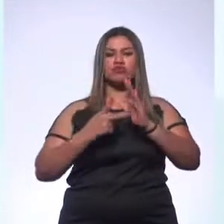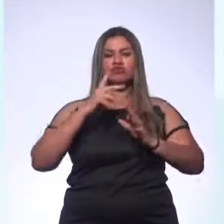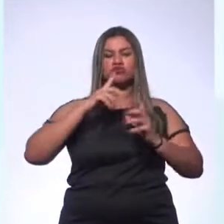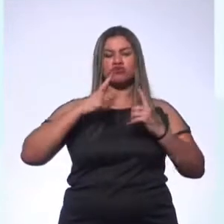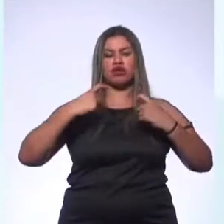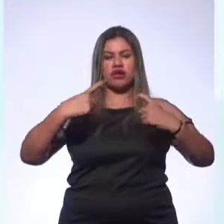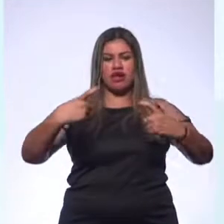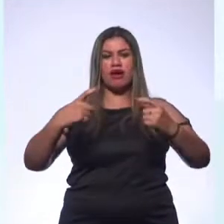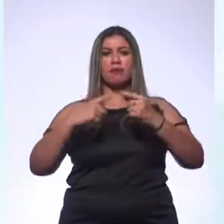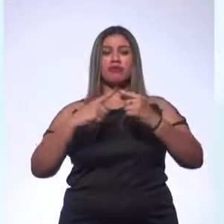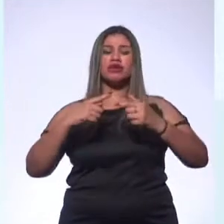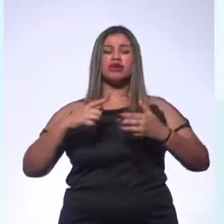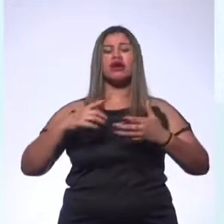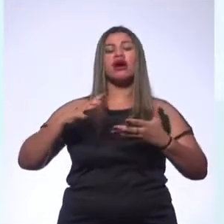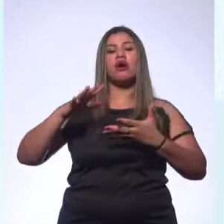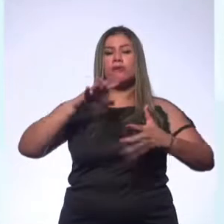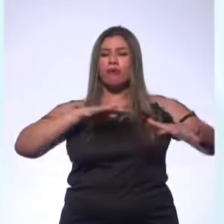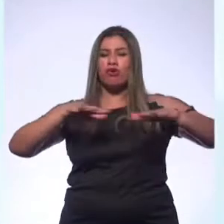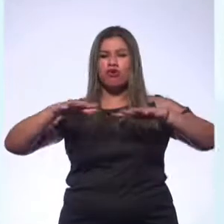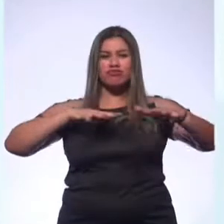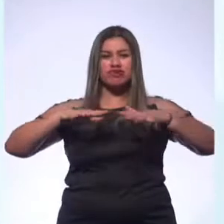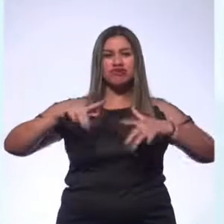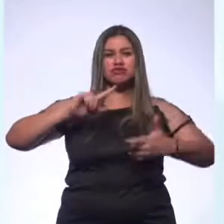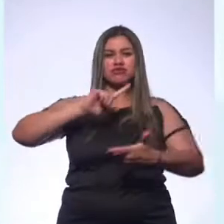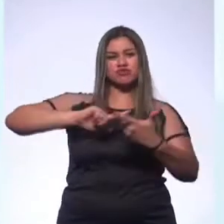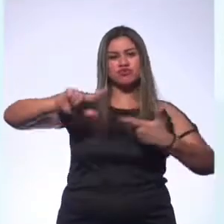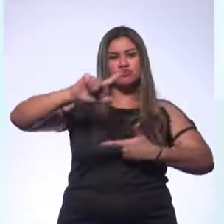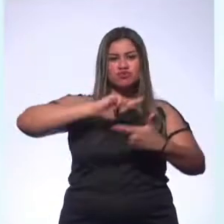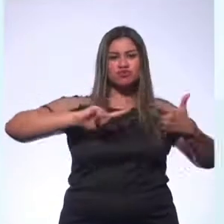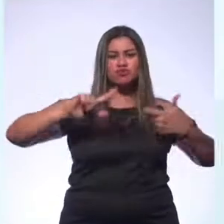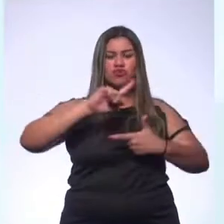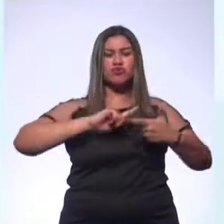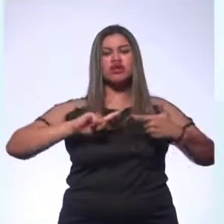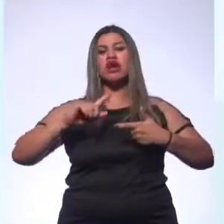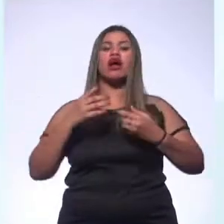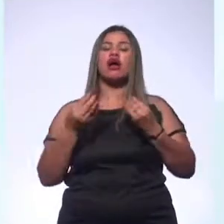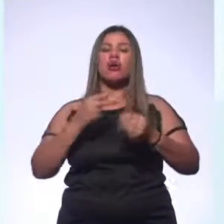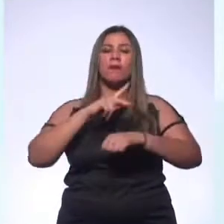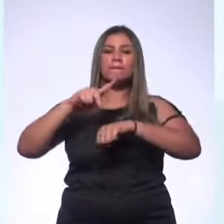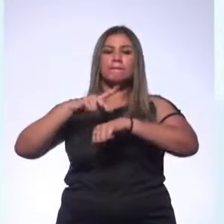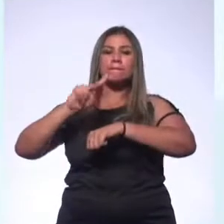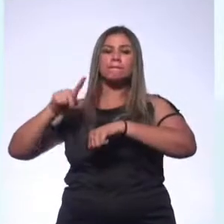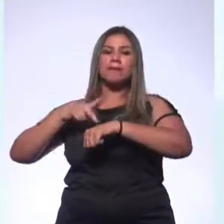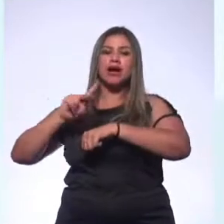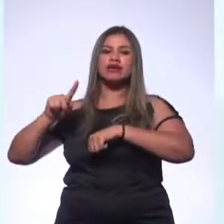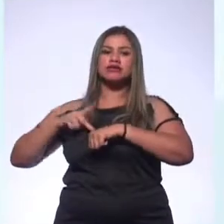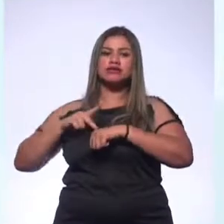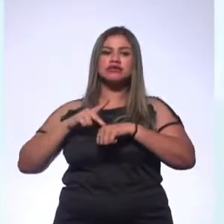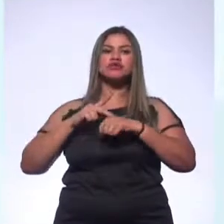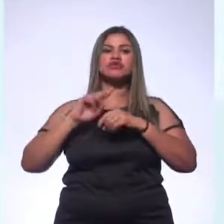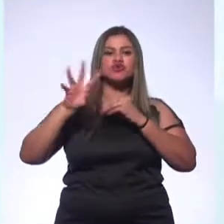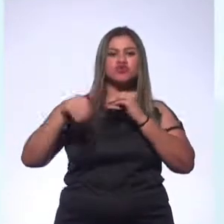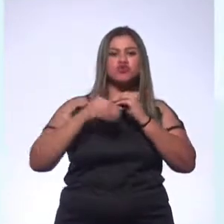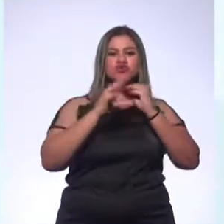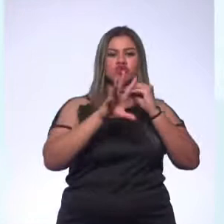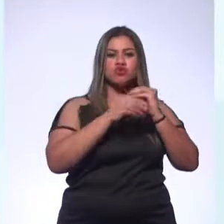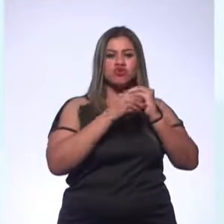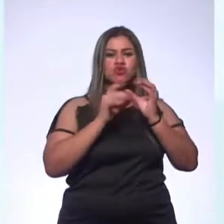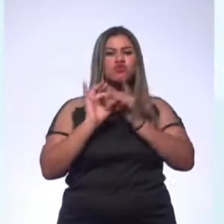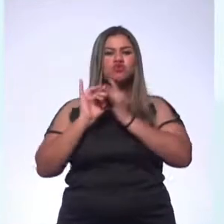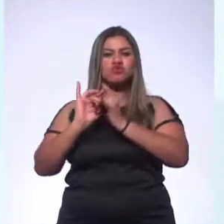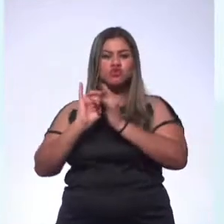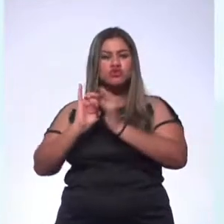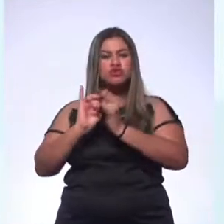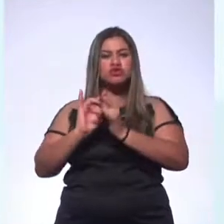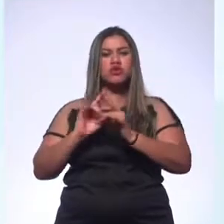movimentação geopolítica dos territórios, esses países eles estavam aí associados, estavam agregados, faziam